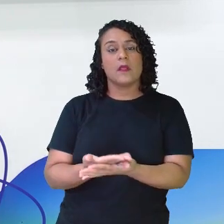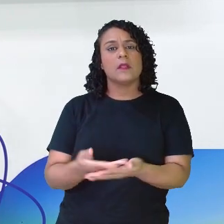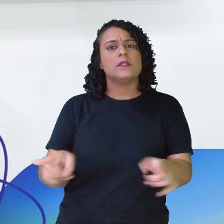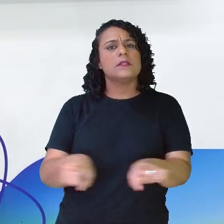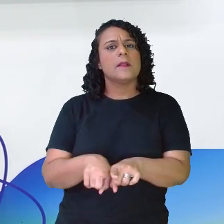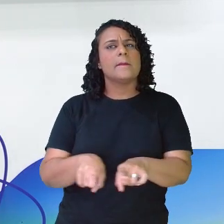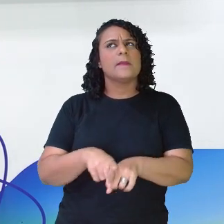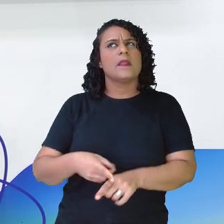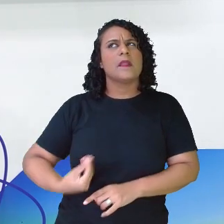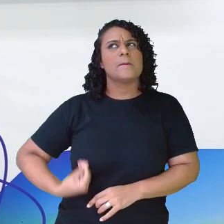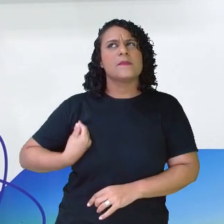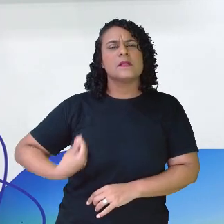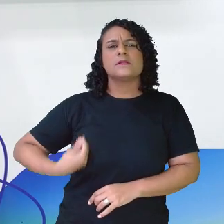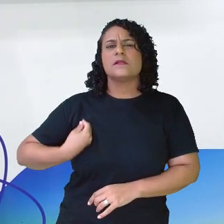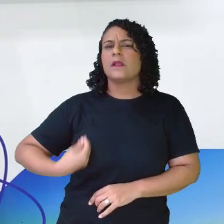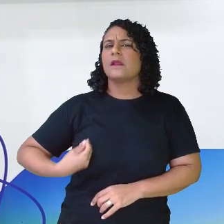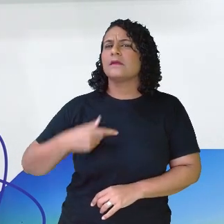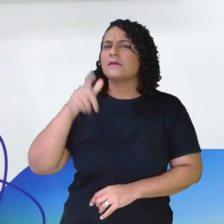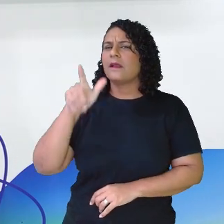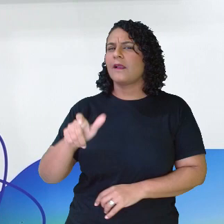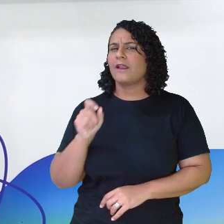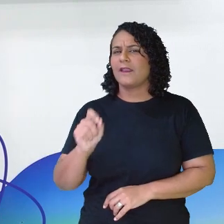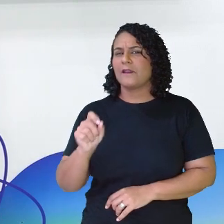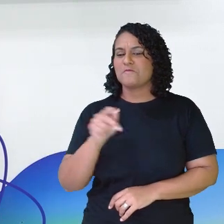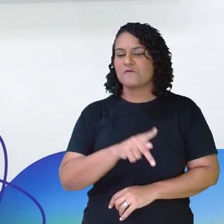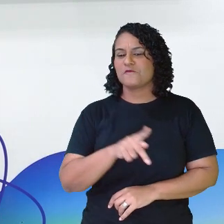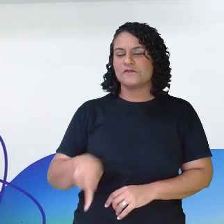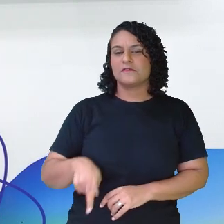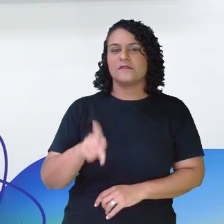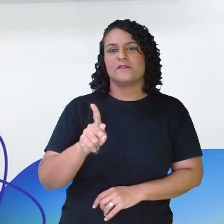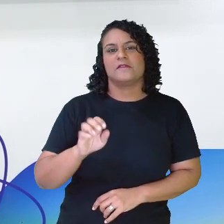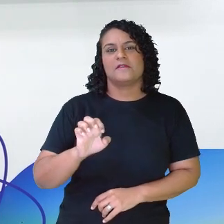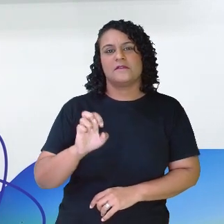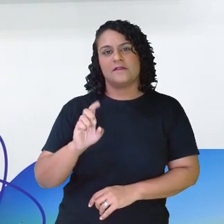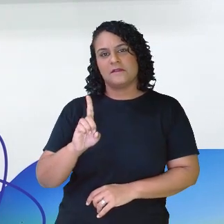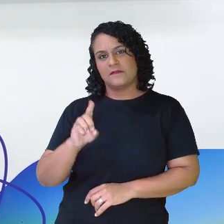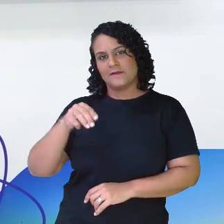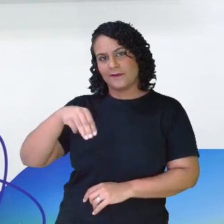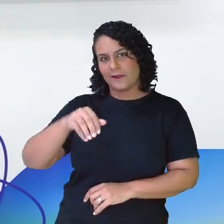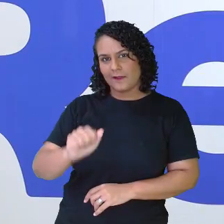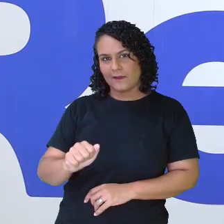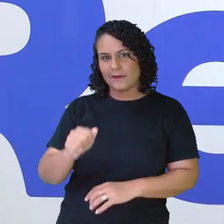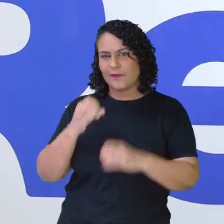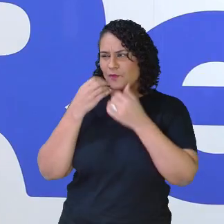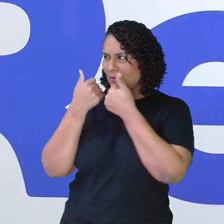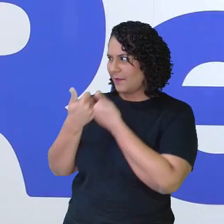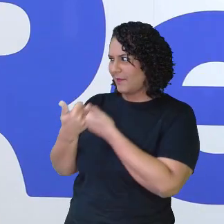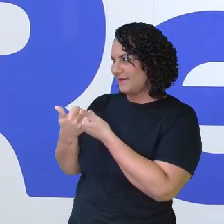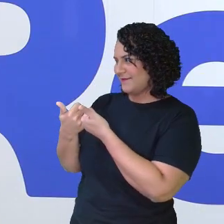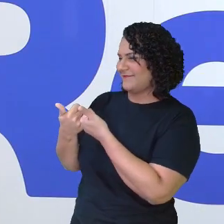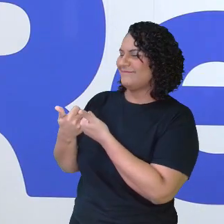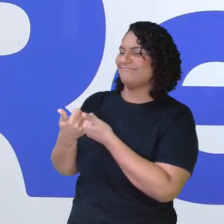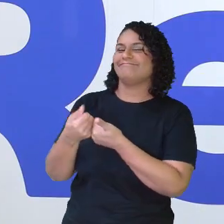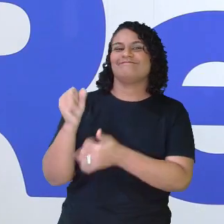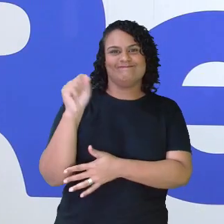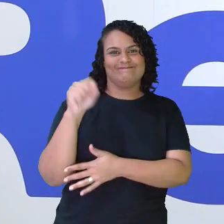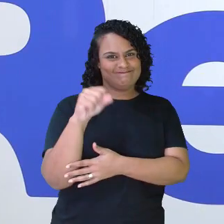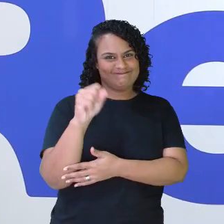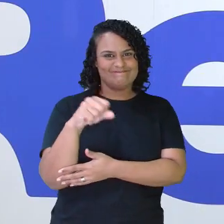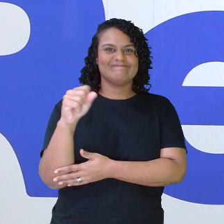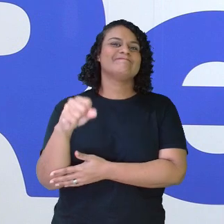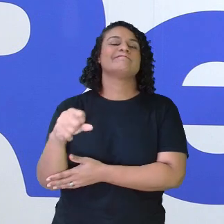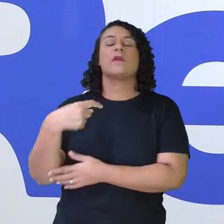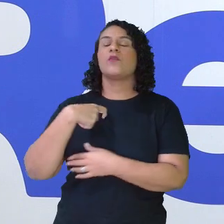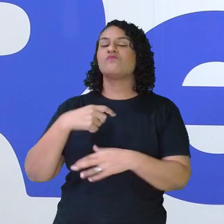como a professora Kedma, que também está aqui com a gente. Tudo certinho, professora, por aí? Tudo certo sim, professor. Eu já estou